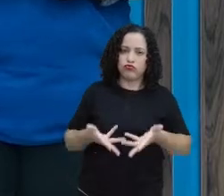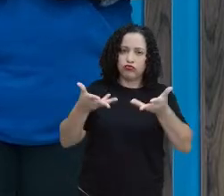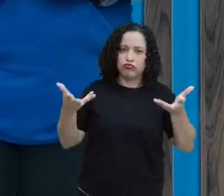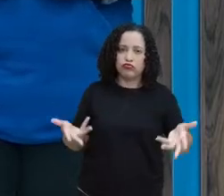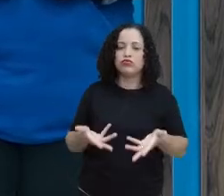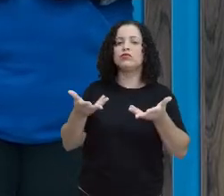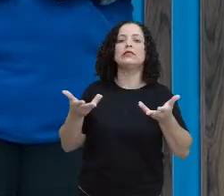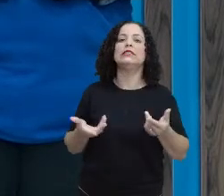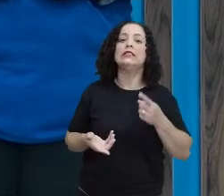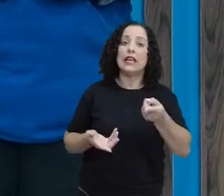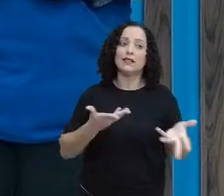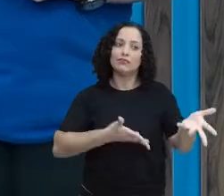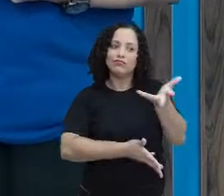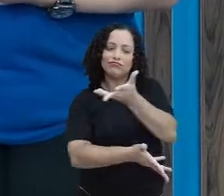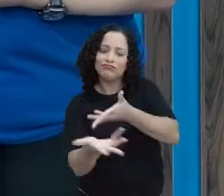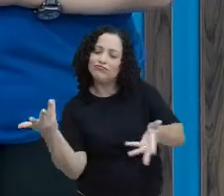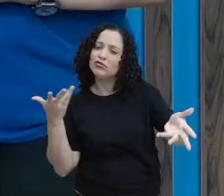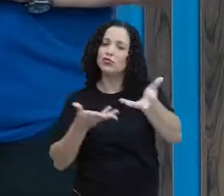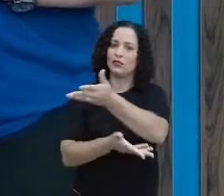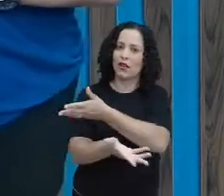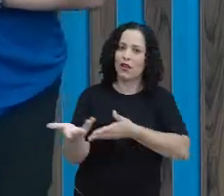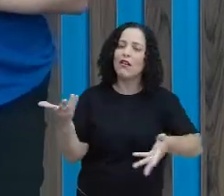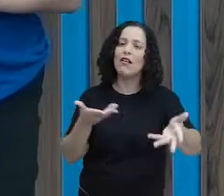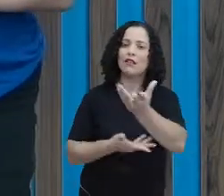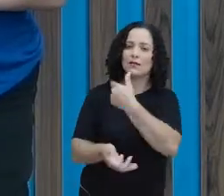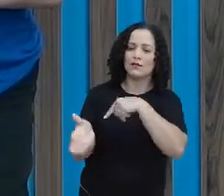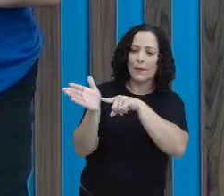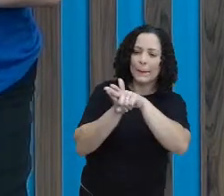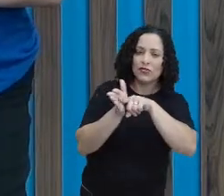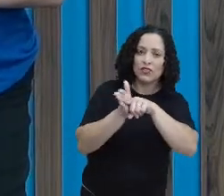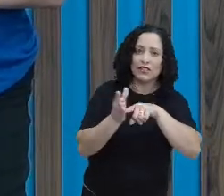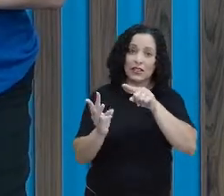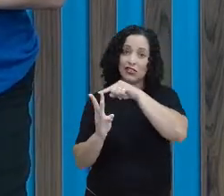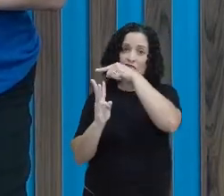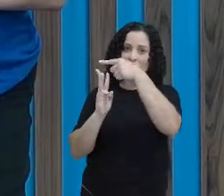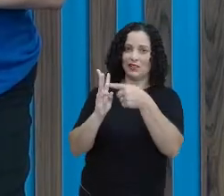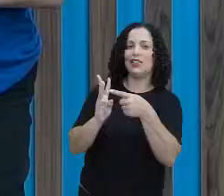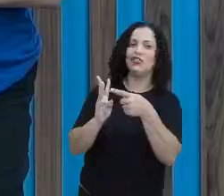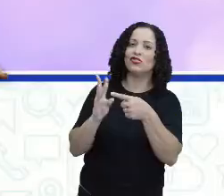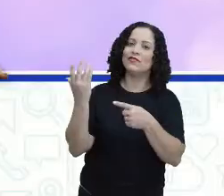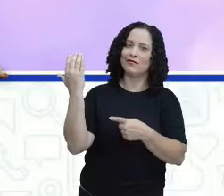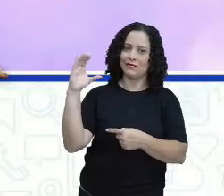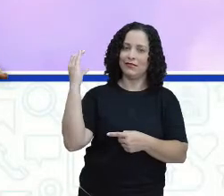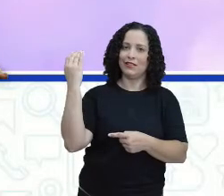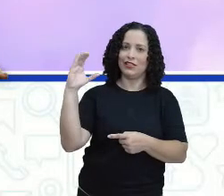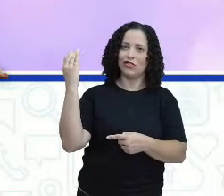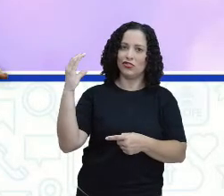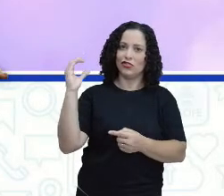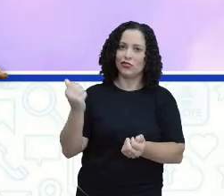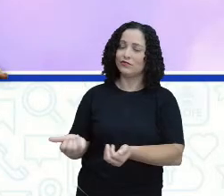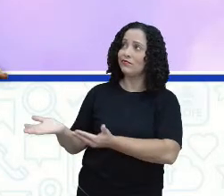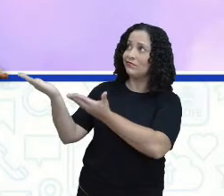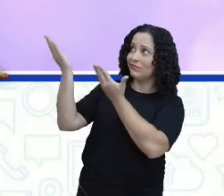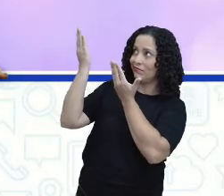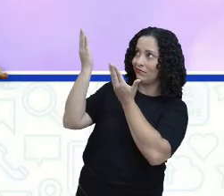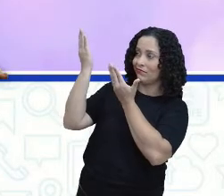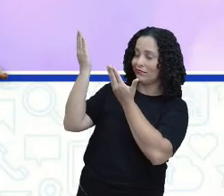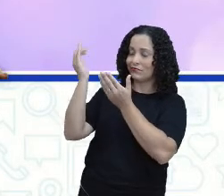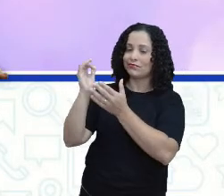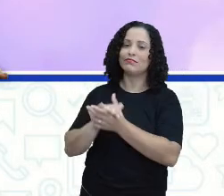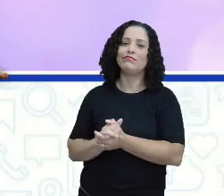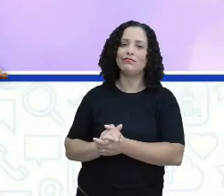dessa colaboração aí que esses 3 cientistas aí, ó, Hugo de Vries, Carl Correns,